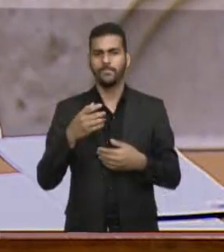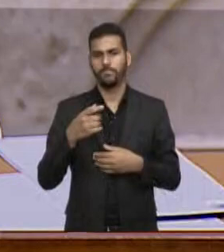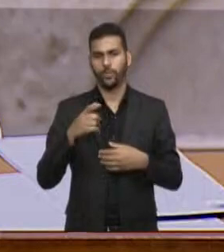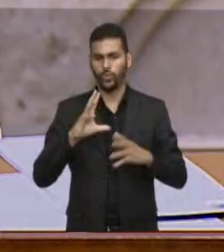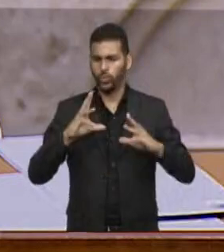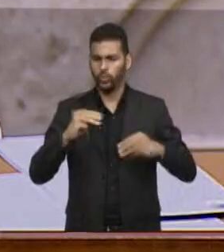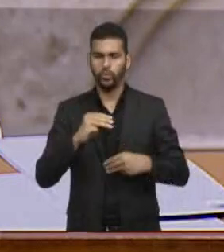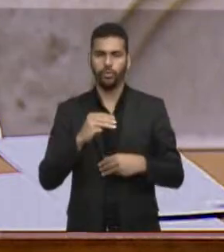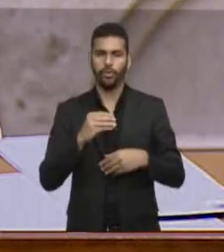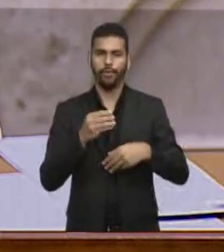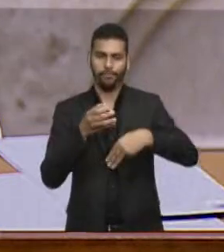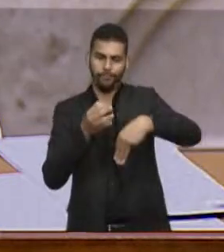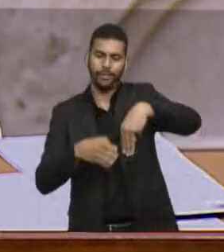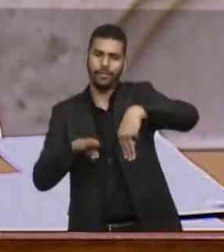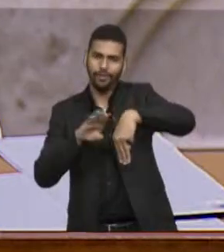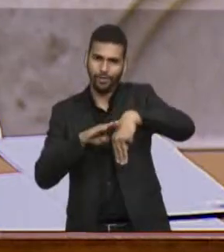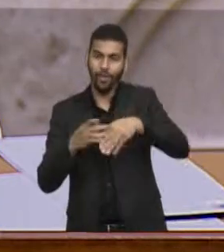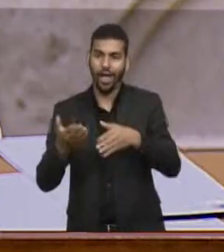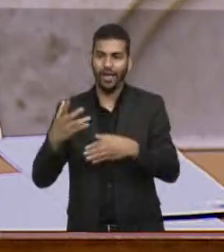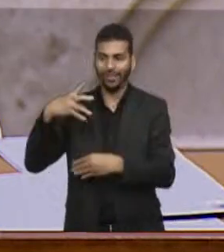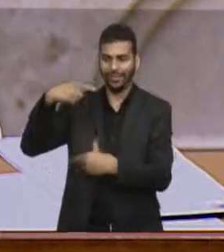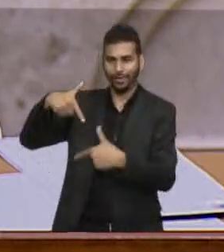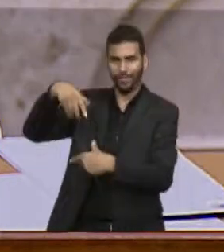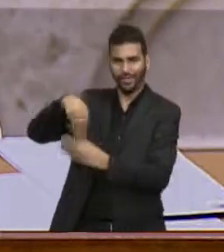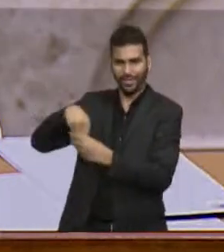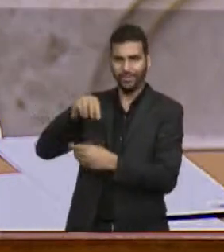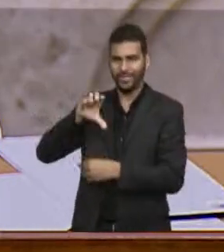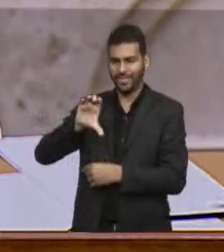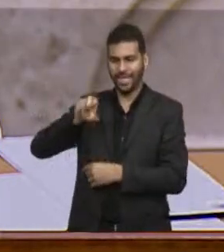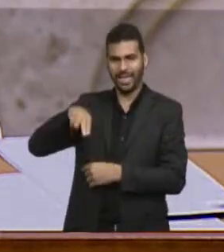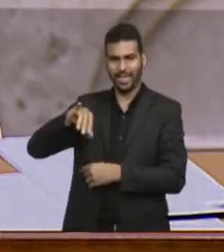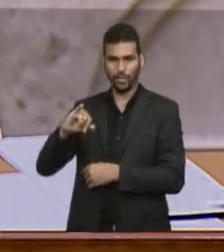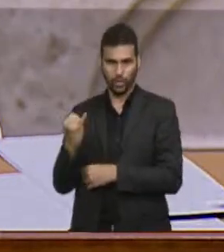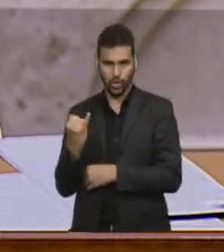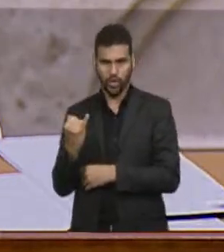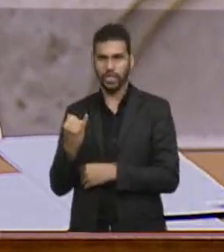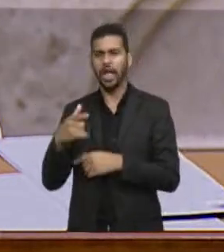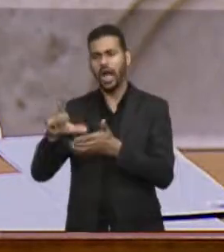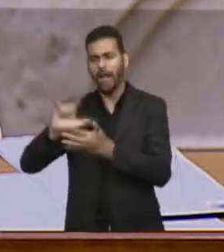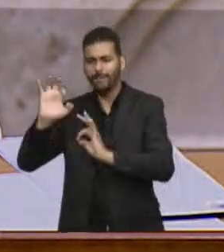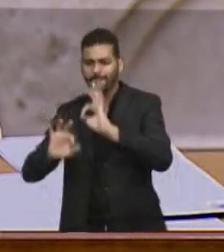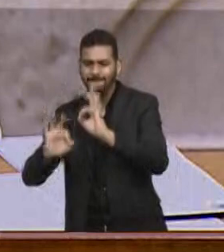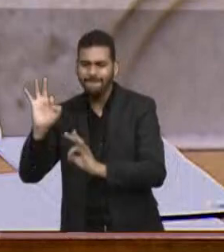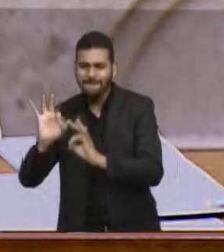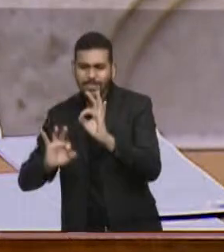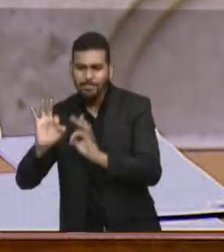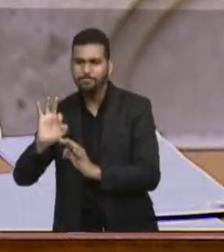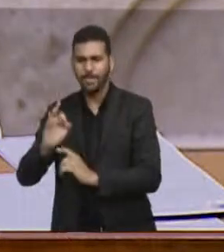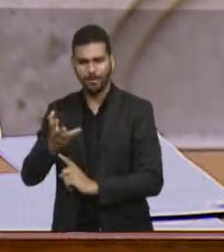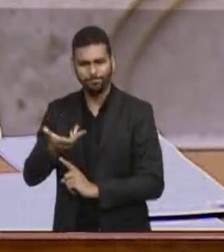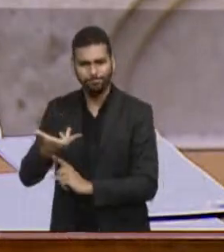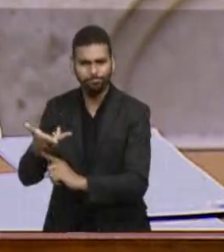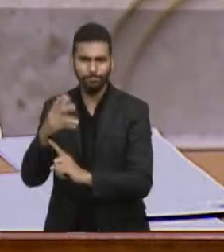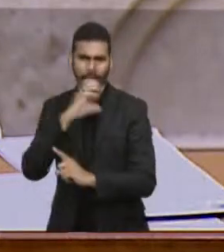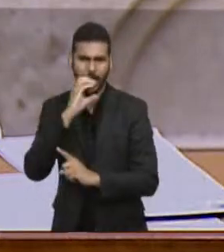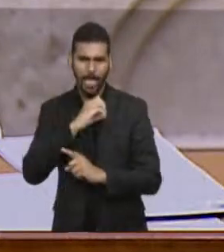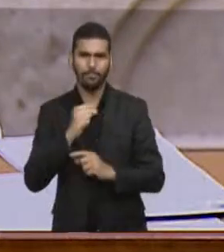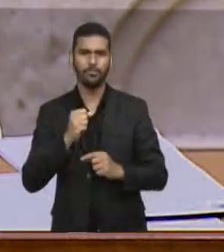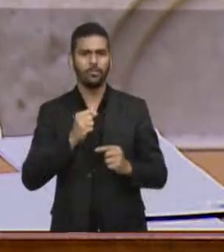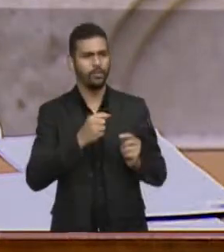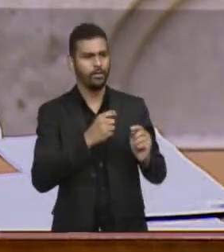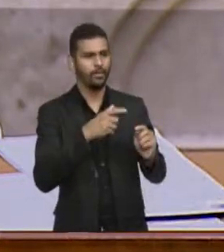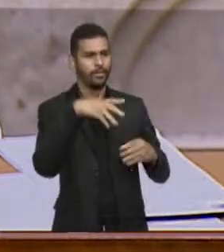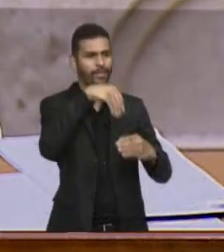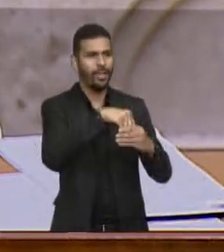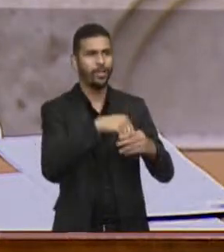CNJ foi no sentido dessa agilização e já uma marcação periódica de mutirões